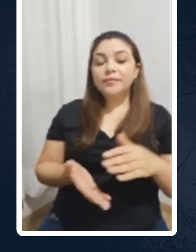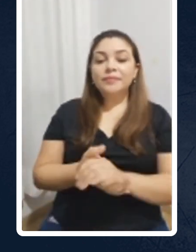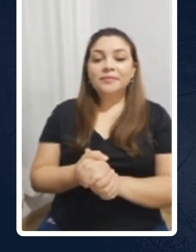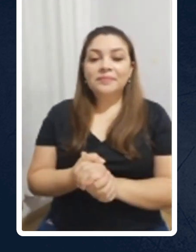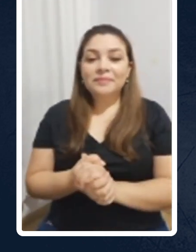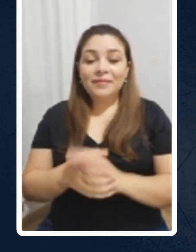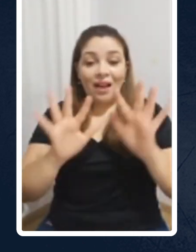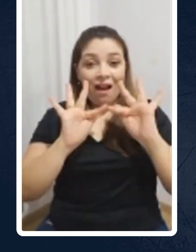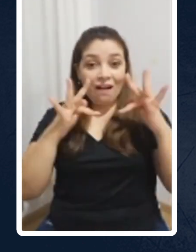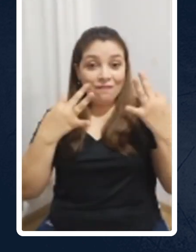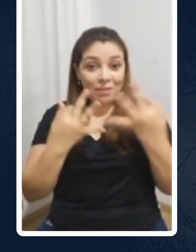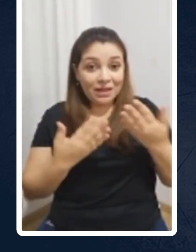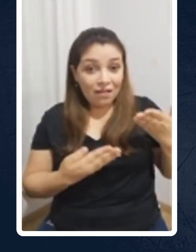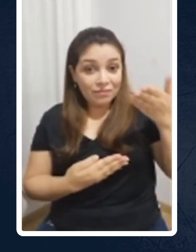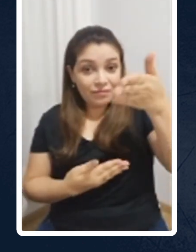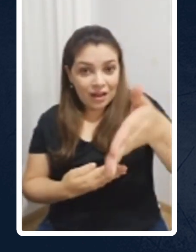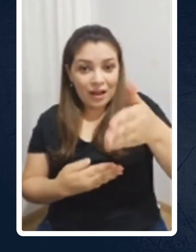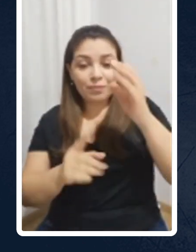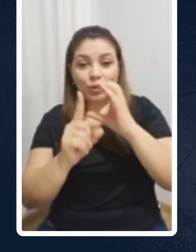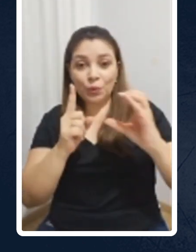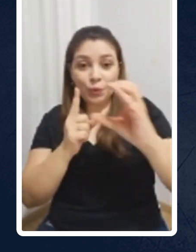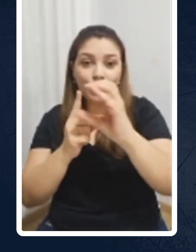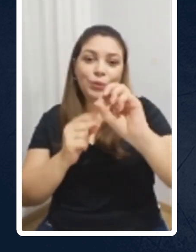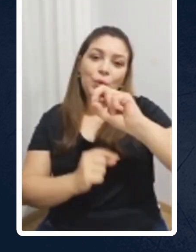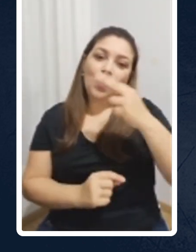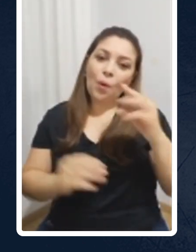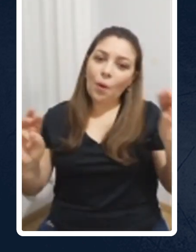ia para a missa. Não importa, não interessa.